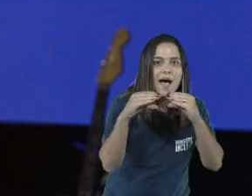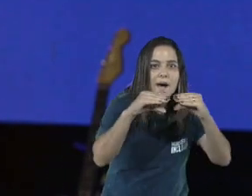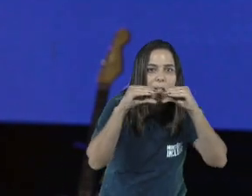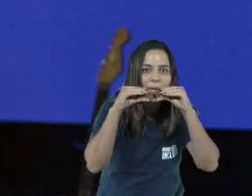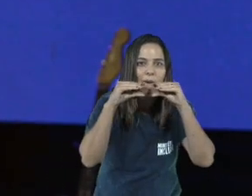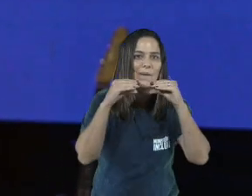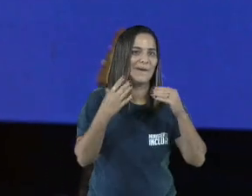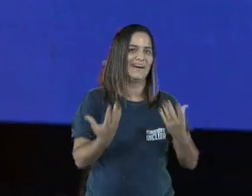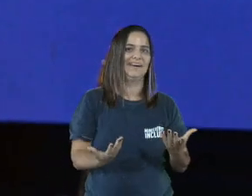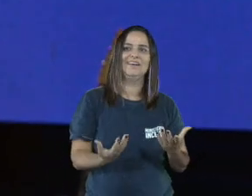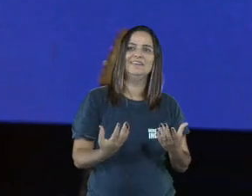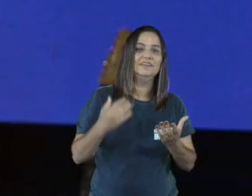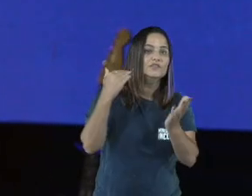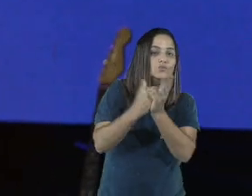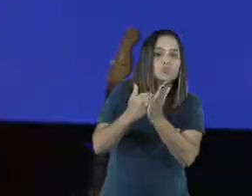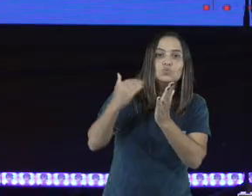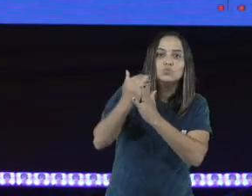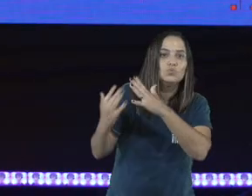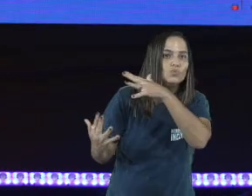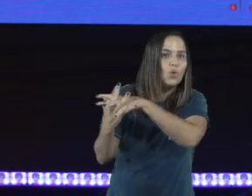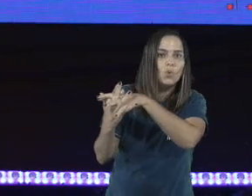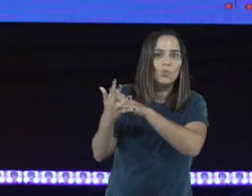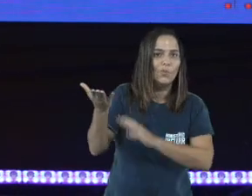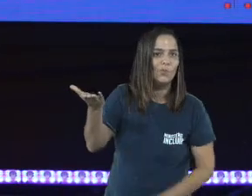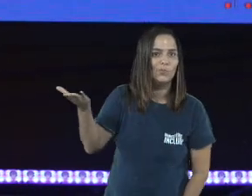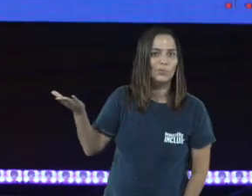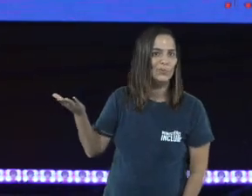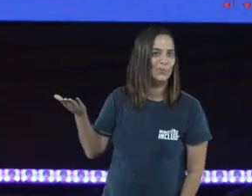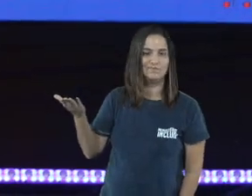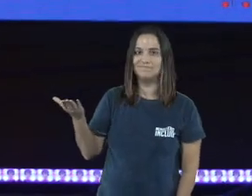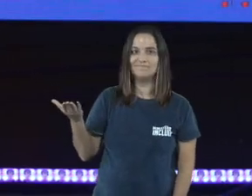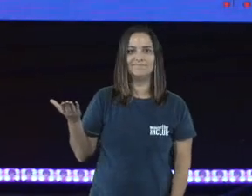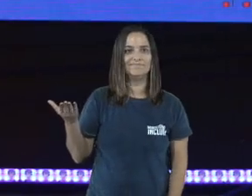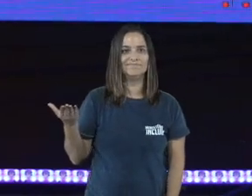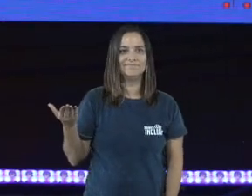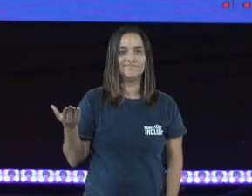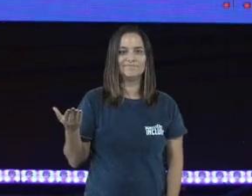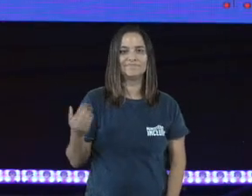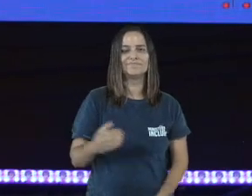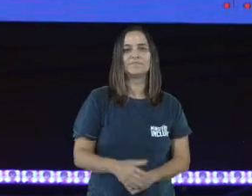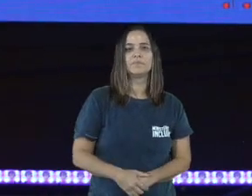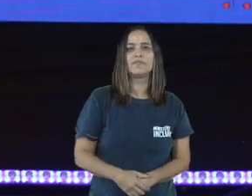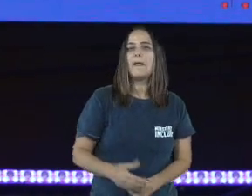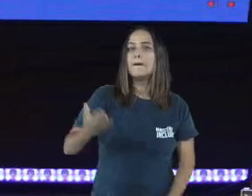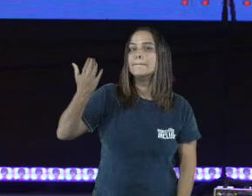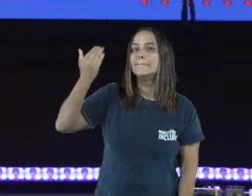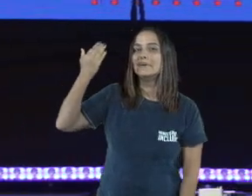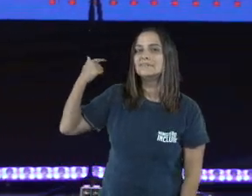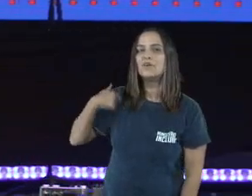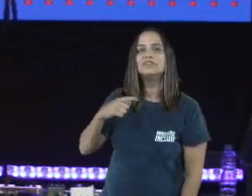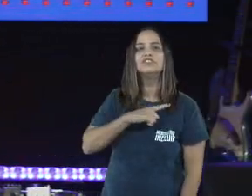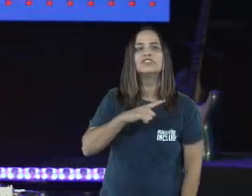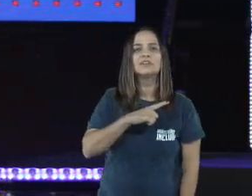comer coca-cola a gente Espresso coca-cola faz mal aquela época que o época da garrafinha de 1